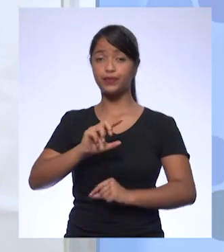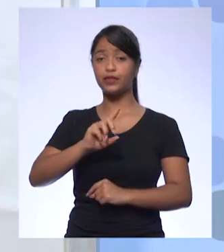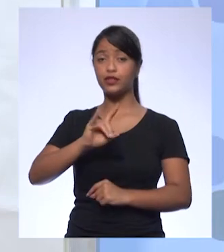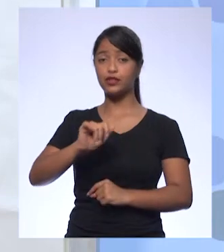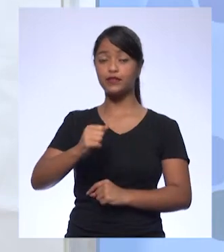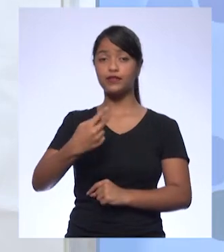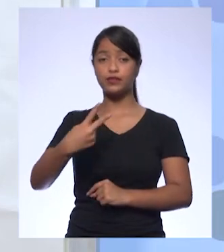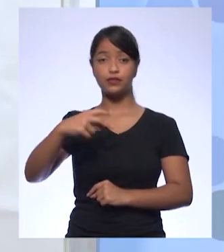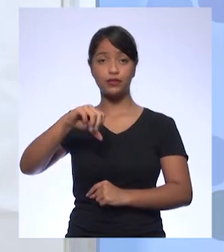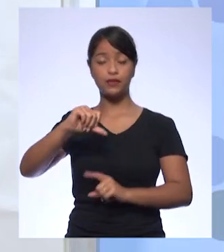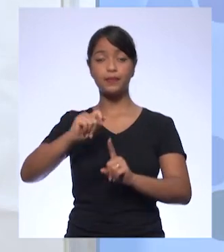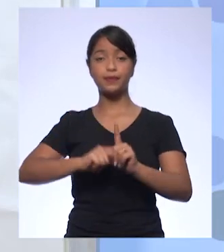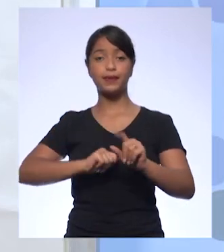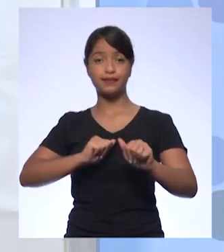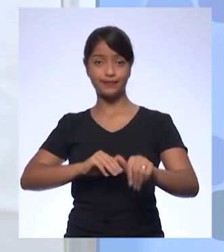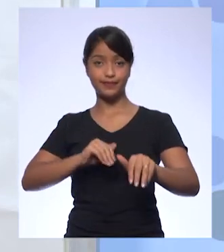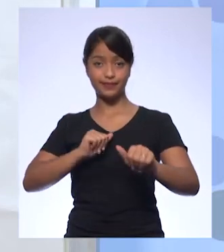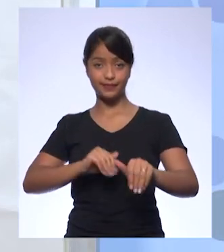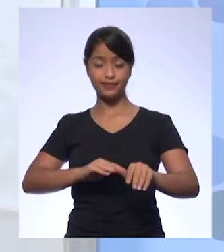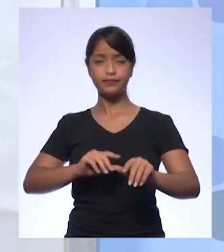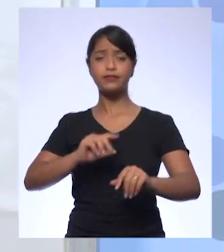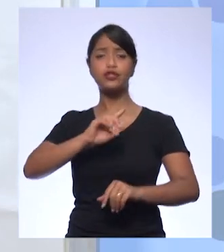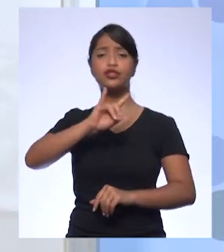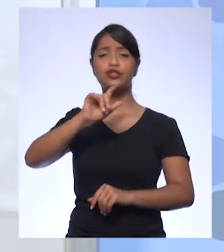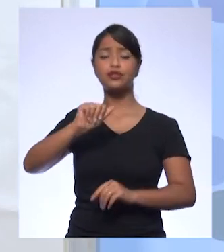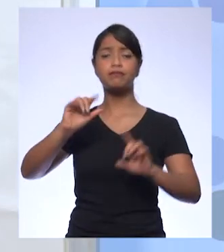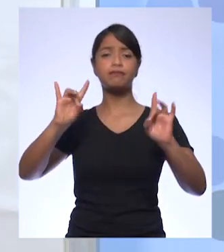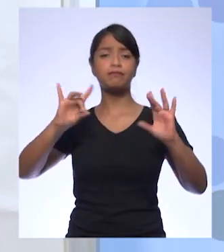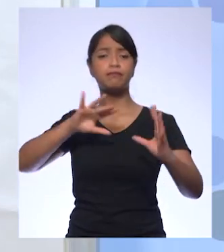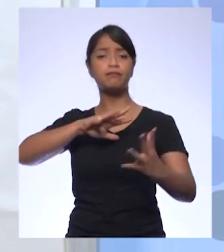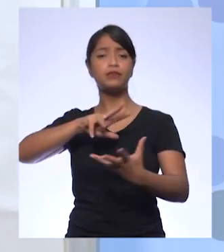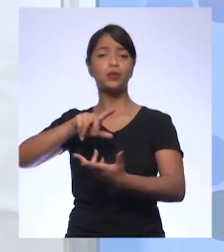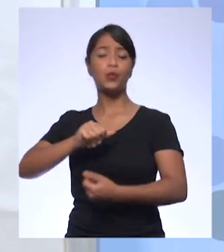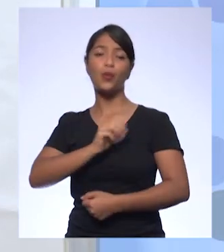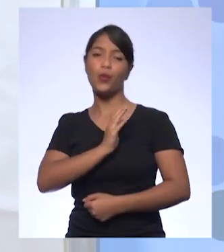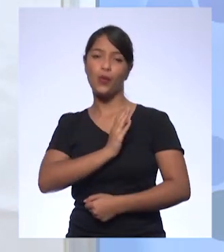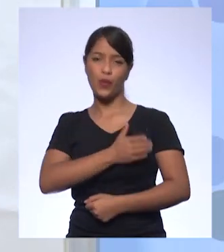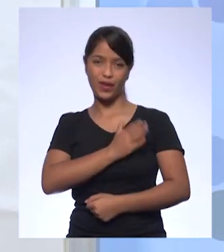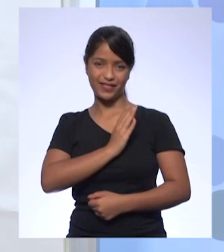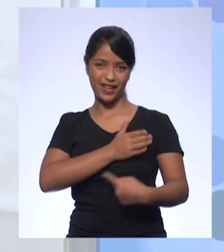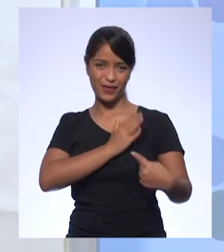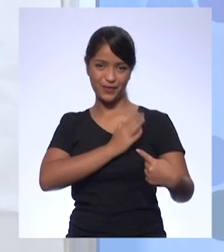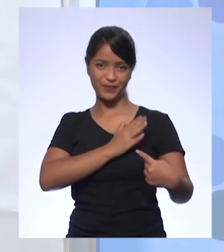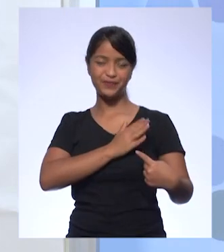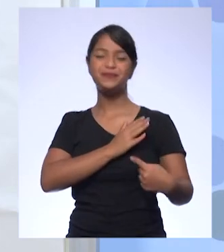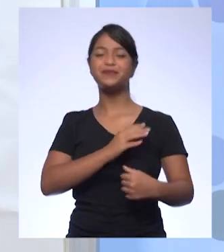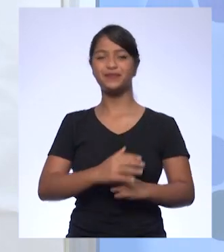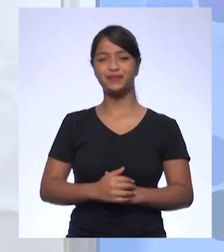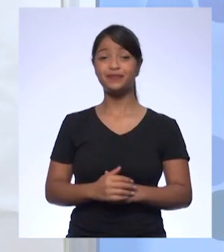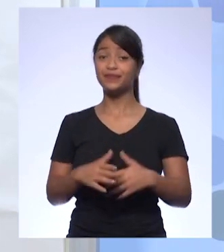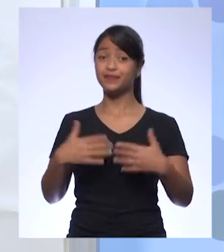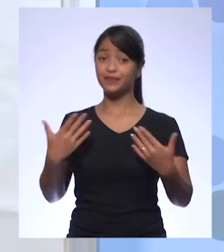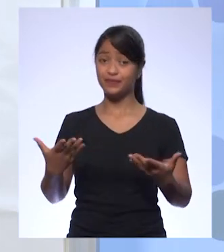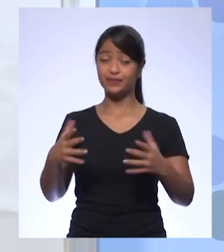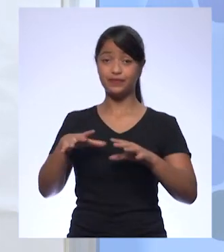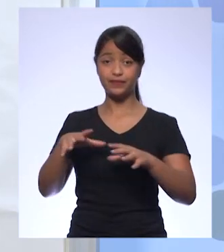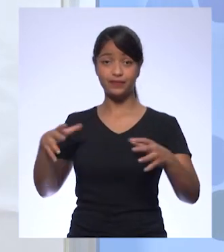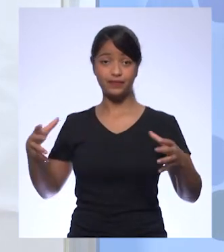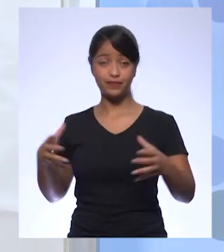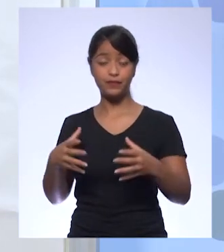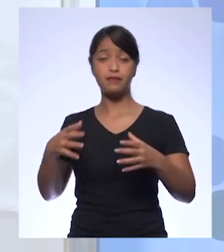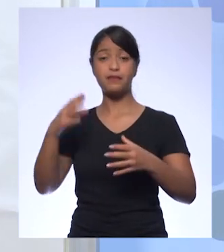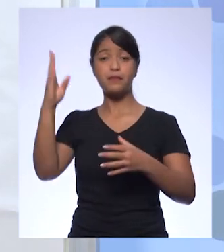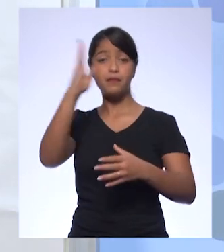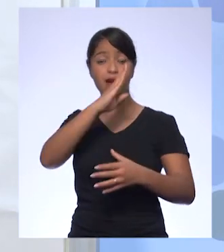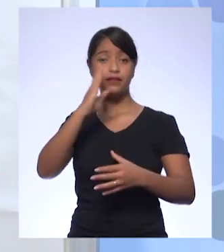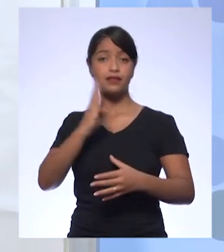29 de setembro, comemora-se o Dia Mundial do Coração, tá bom? Então, a Sociedade Brasileira de Cardiologia, ela